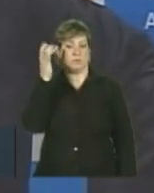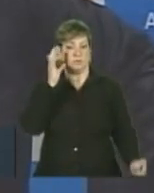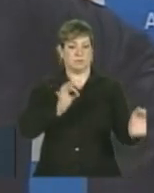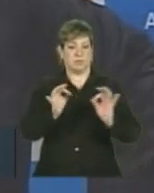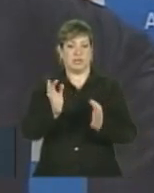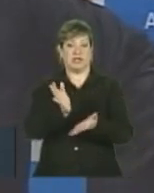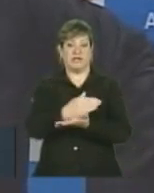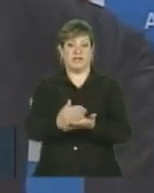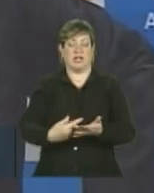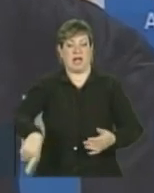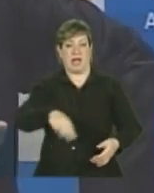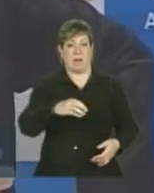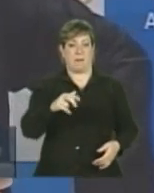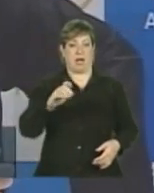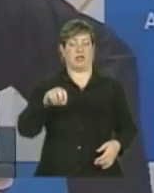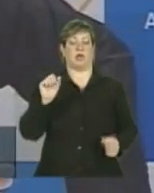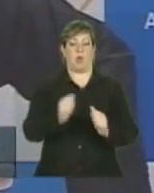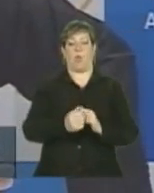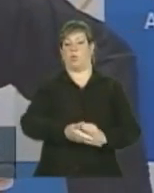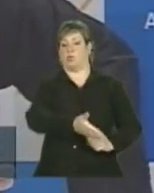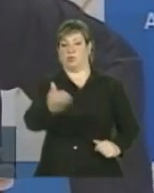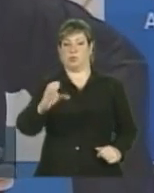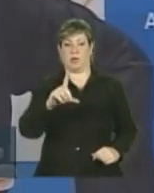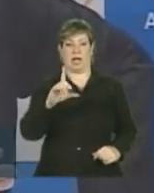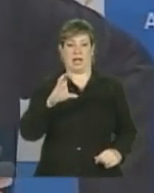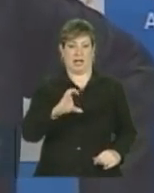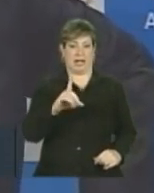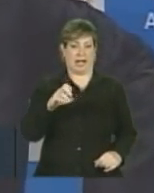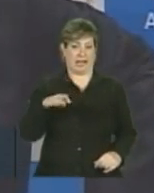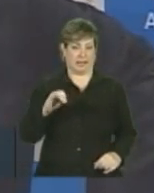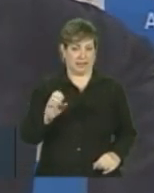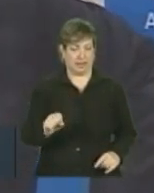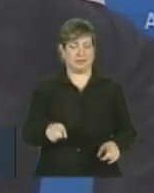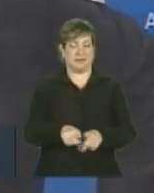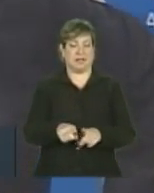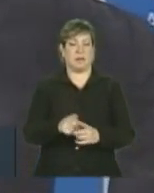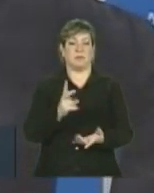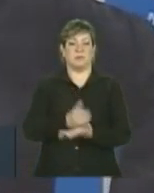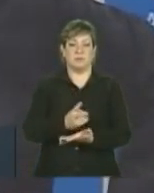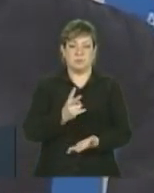dividir essa margem com os nossos clientes e ainda mantendo